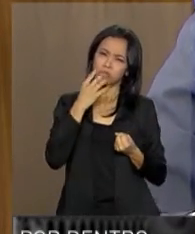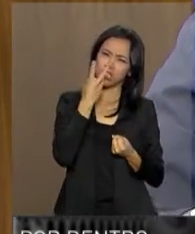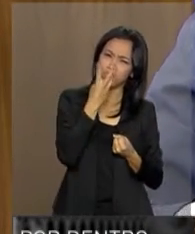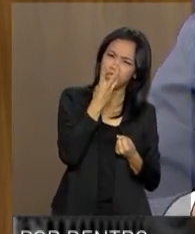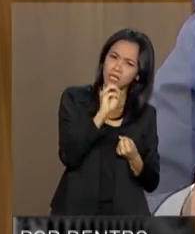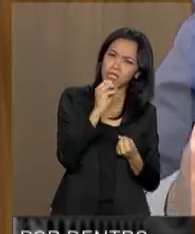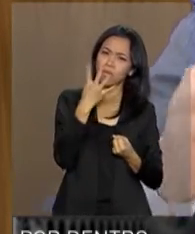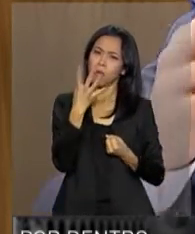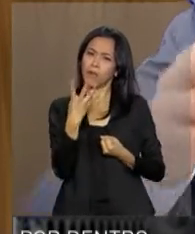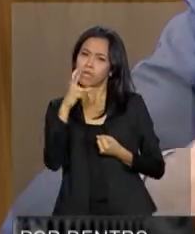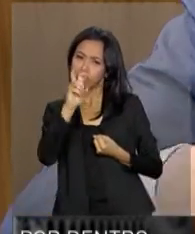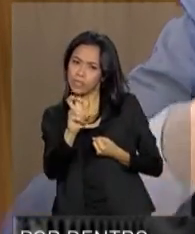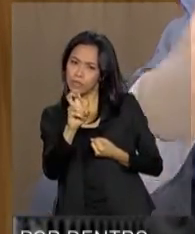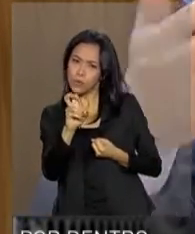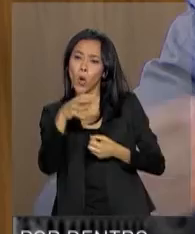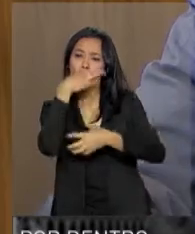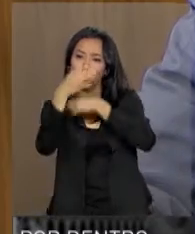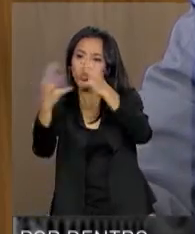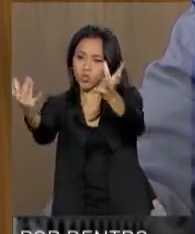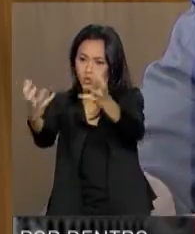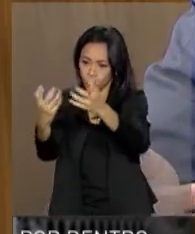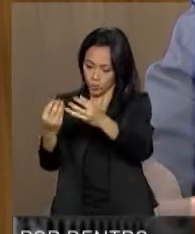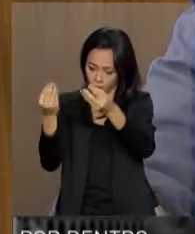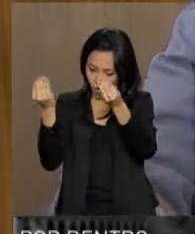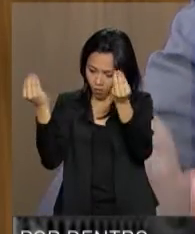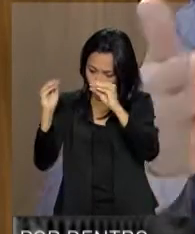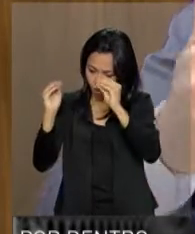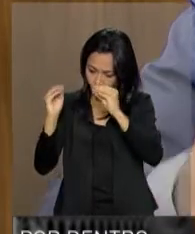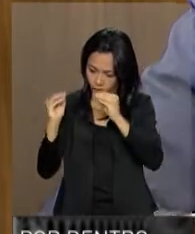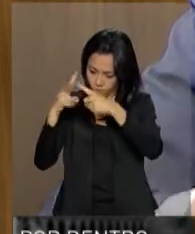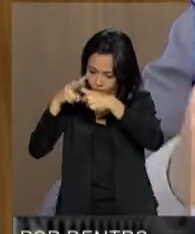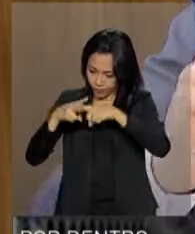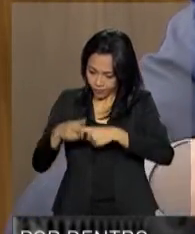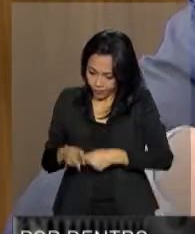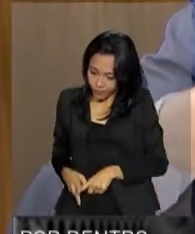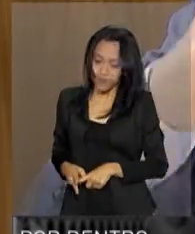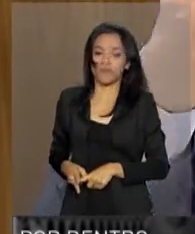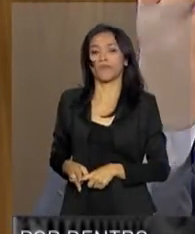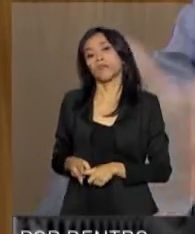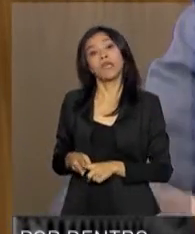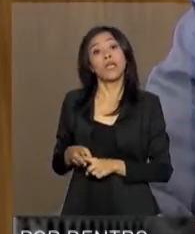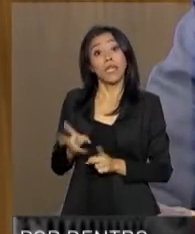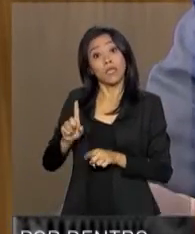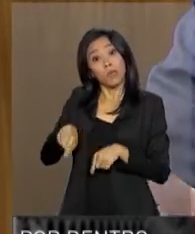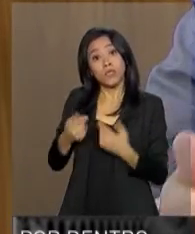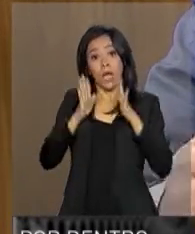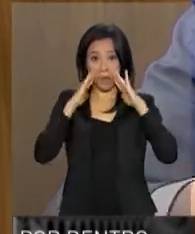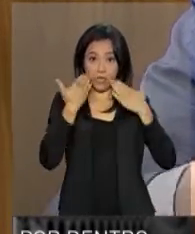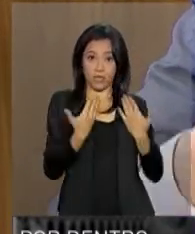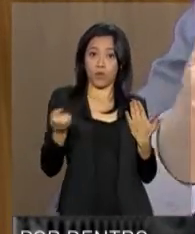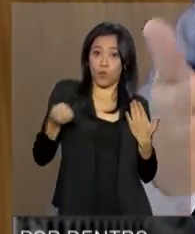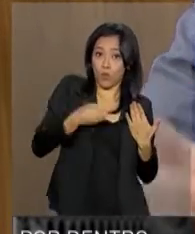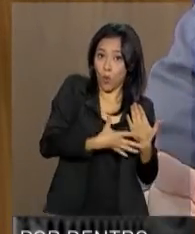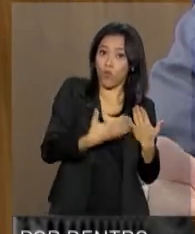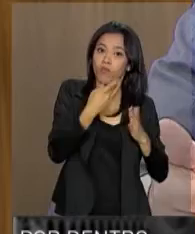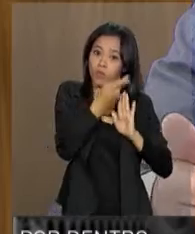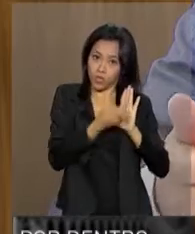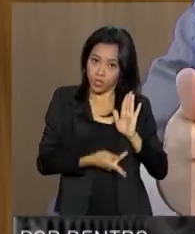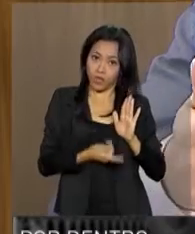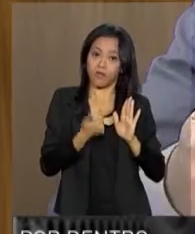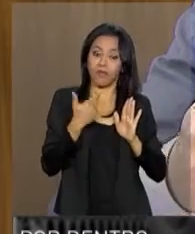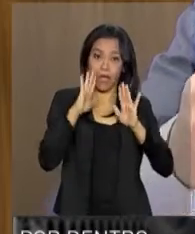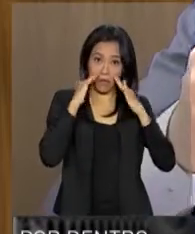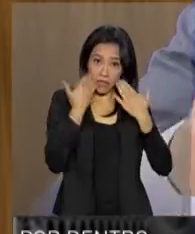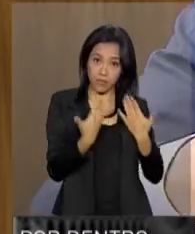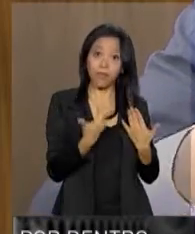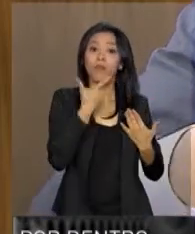contribuições e vamos apresentar um novo projeto com as contribuições para o presidente entenda vendo a aprovação do presidente